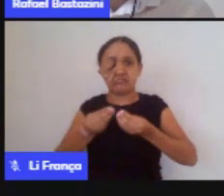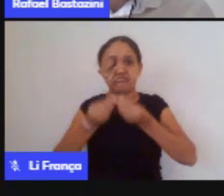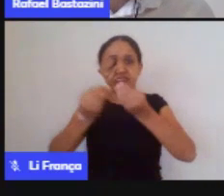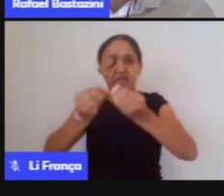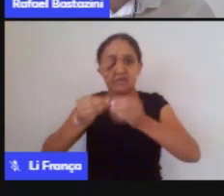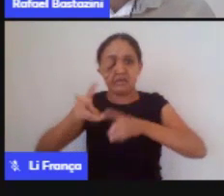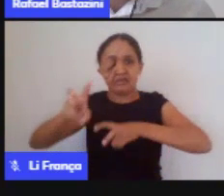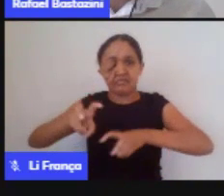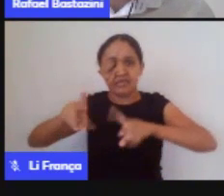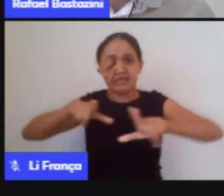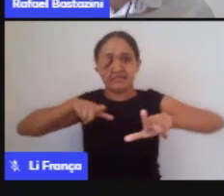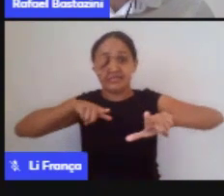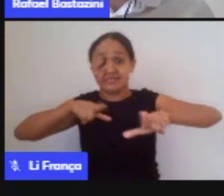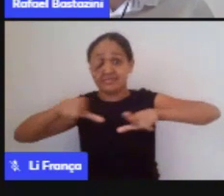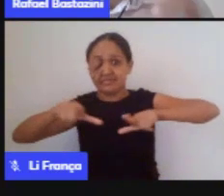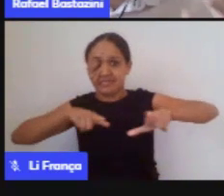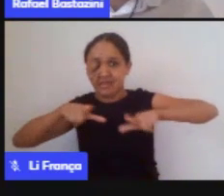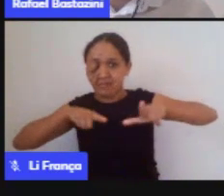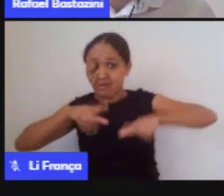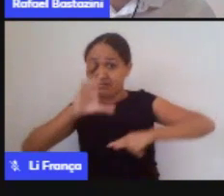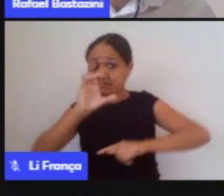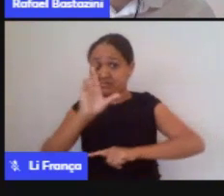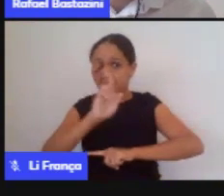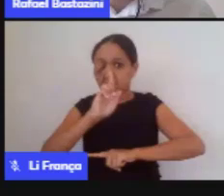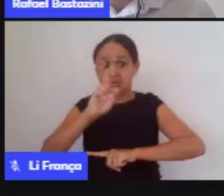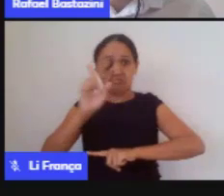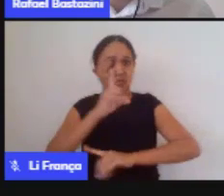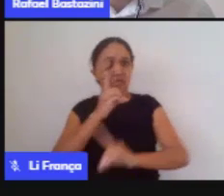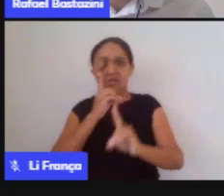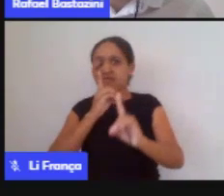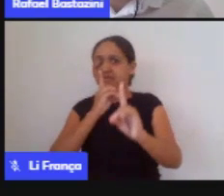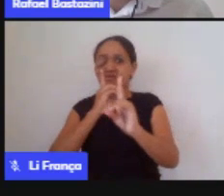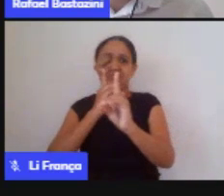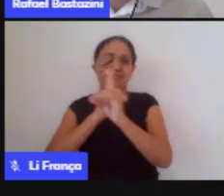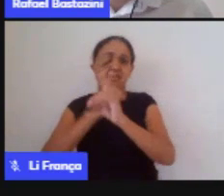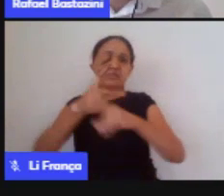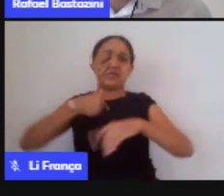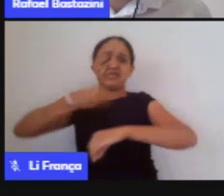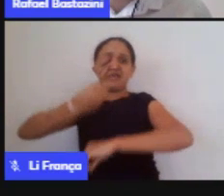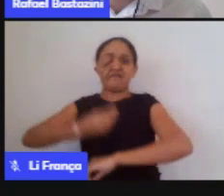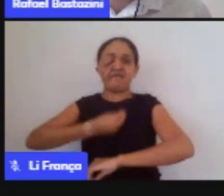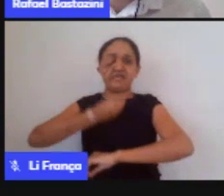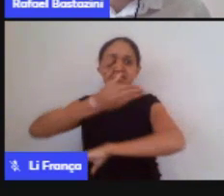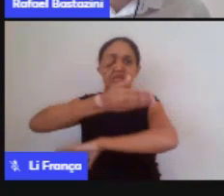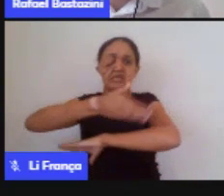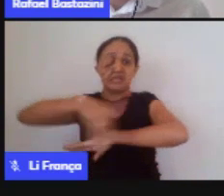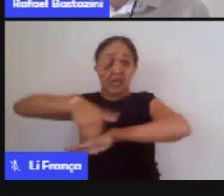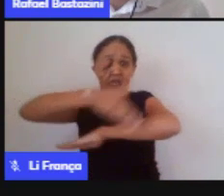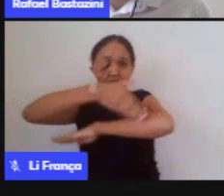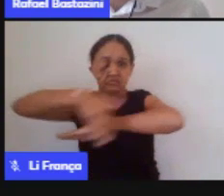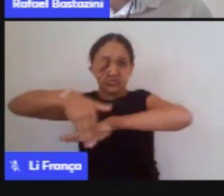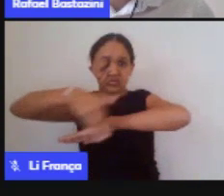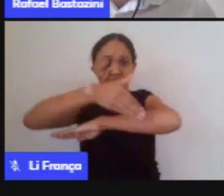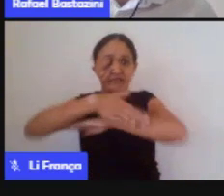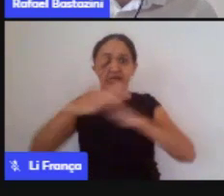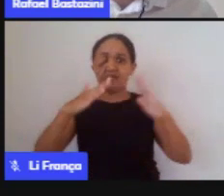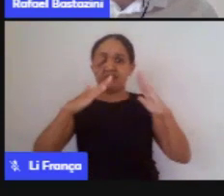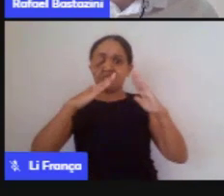eles, trabalho, na verdade, em Campo Grande, eles não encontraram e estavam na BR, estavam na rodovia